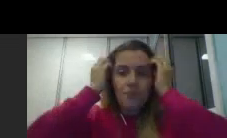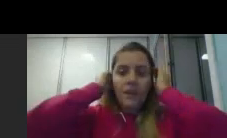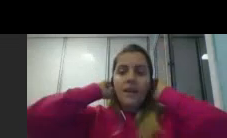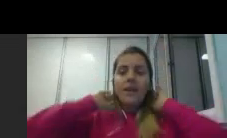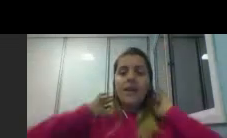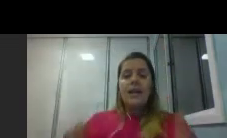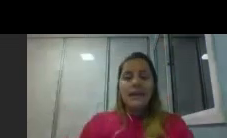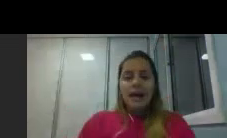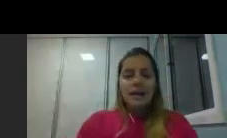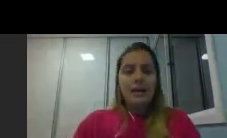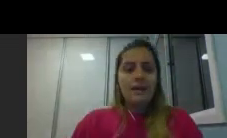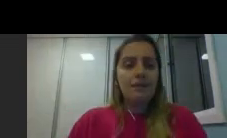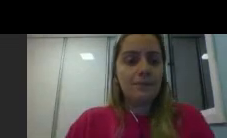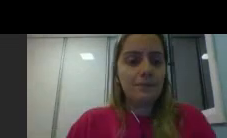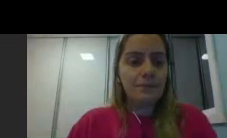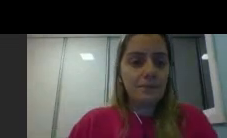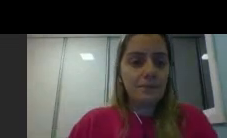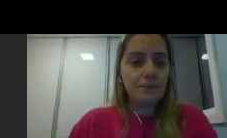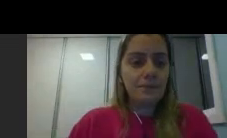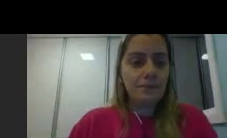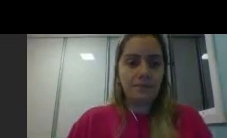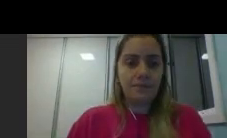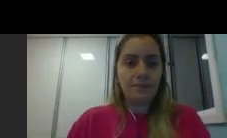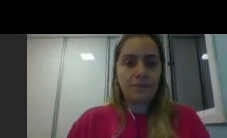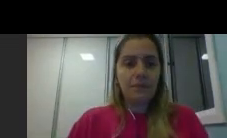tá bom? E aí,